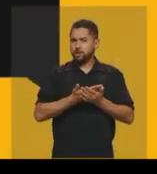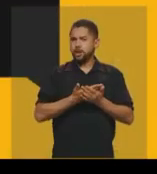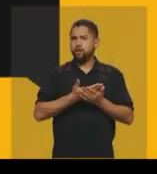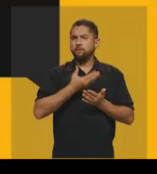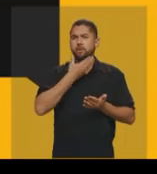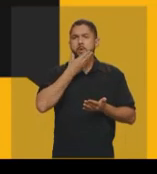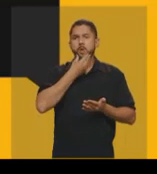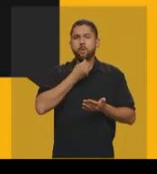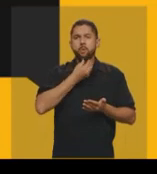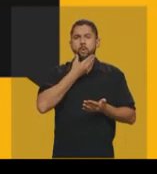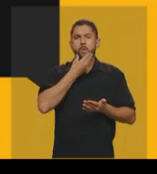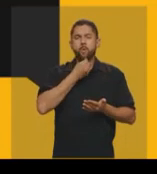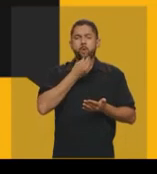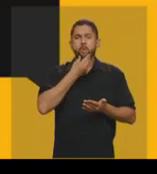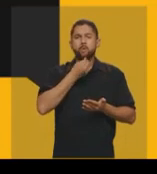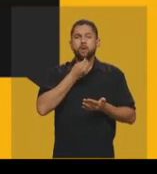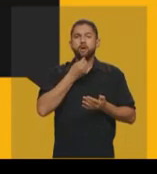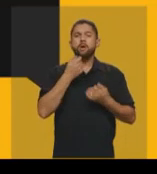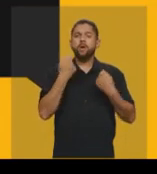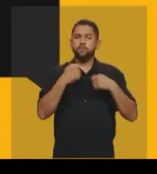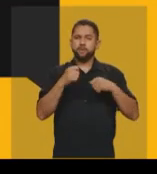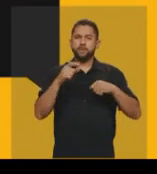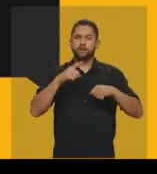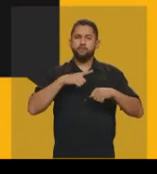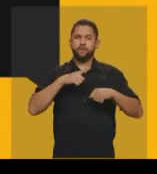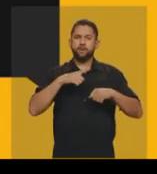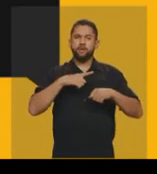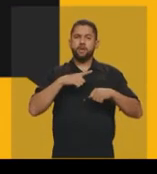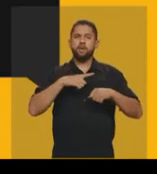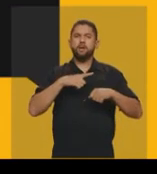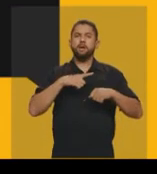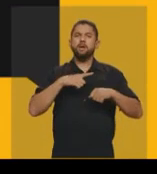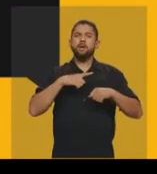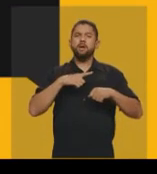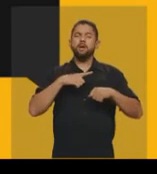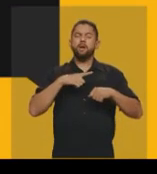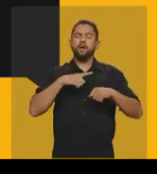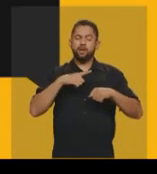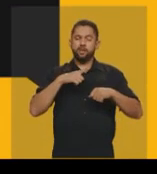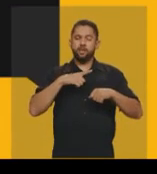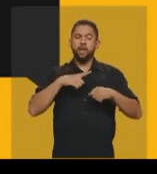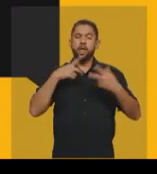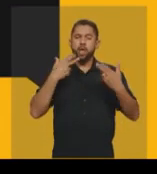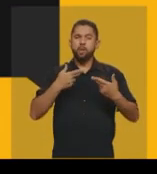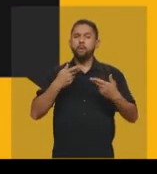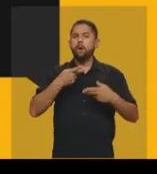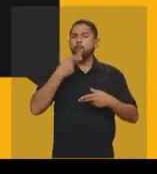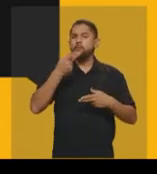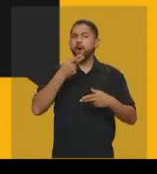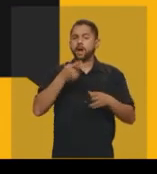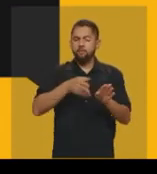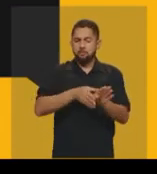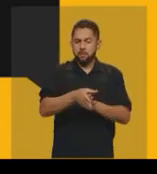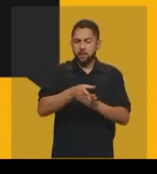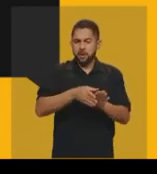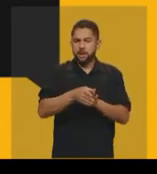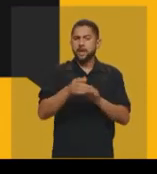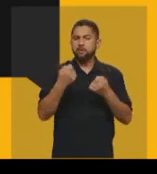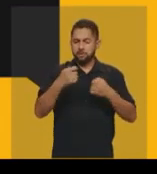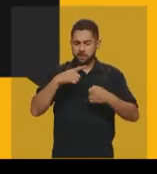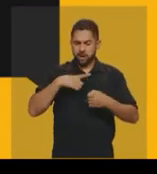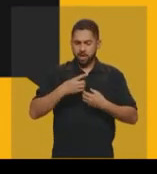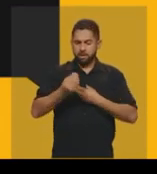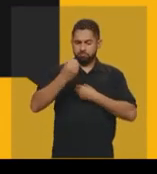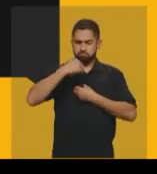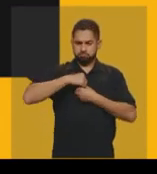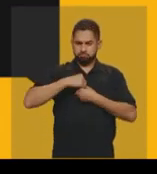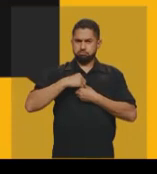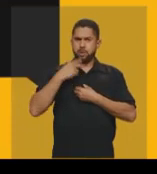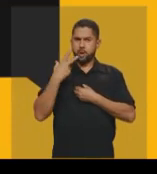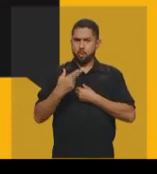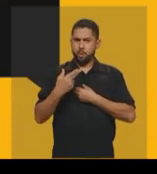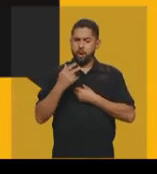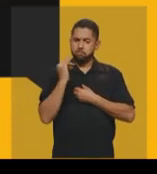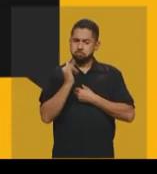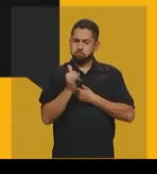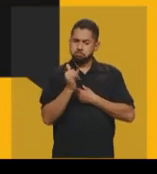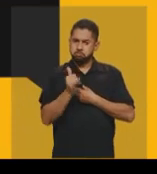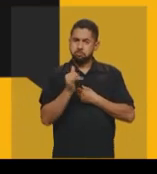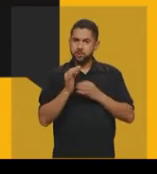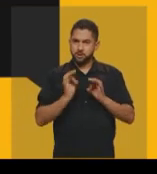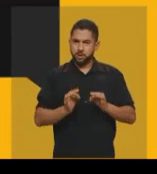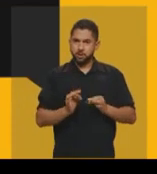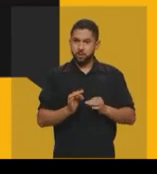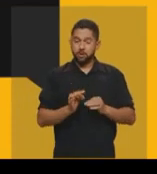deveria fazer aquilo que ele fala e falar aquilo que ele faz. Portanto, toda a vida de Sócrates foi uma